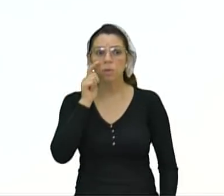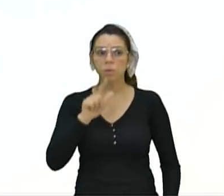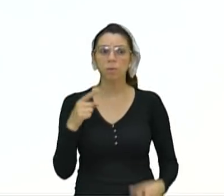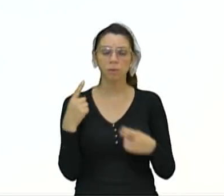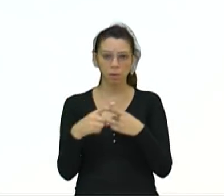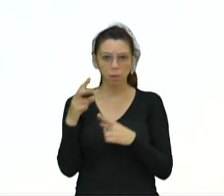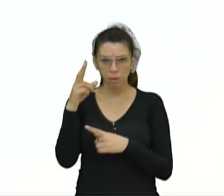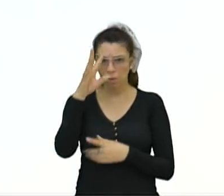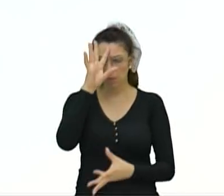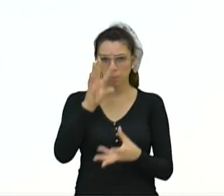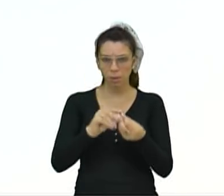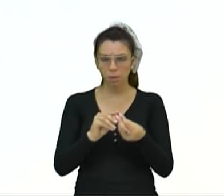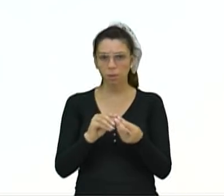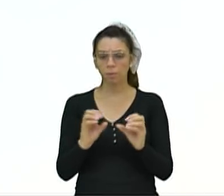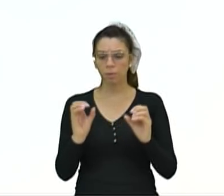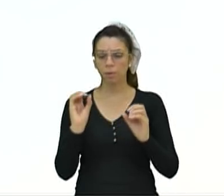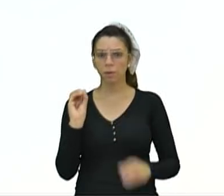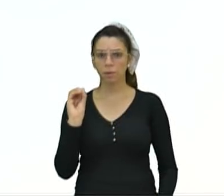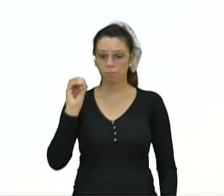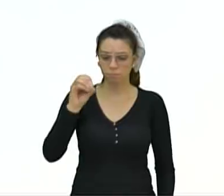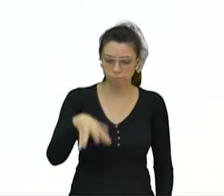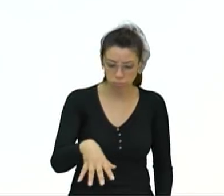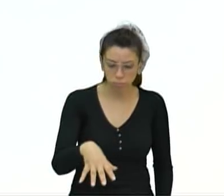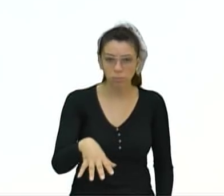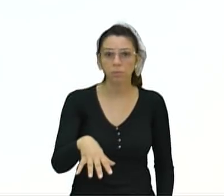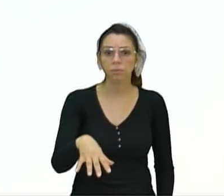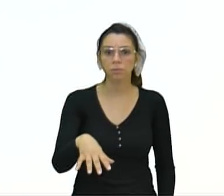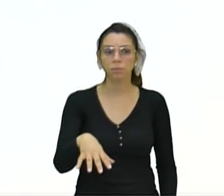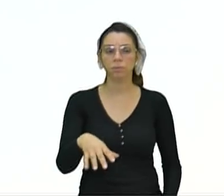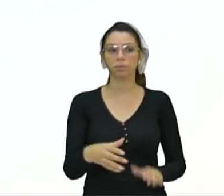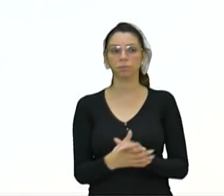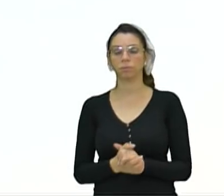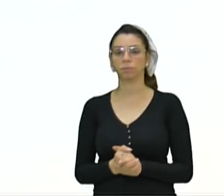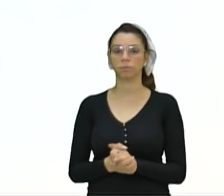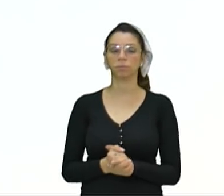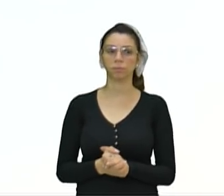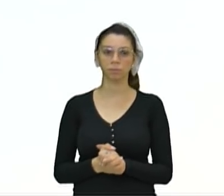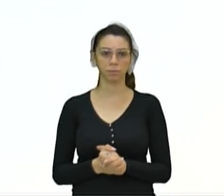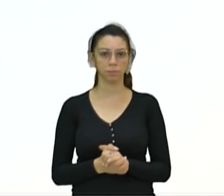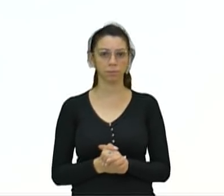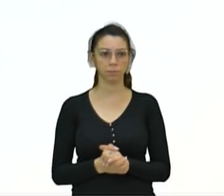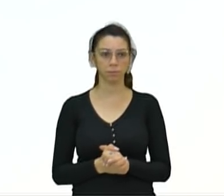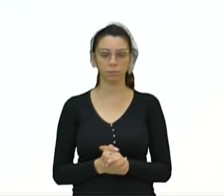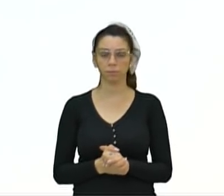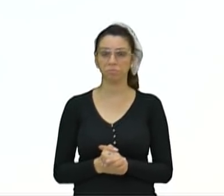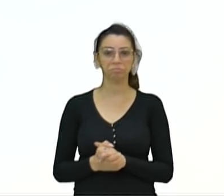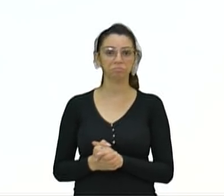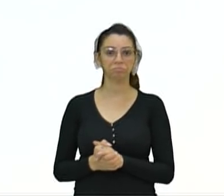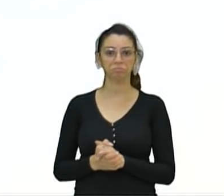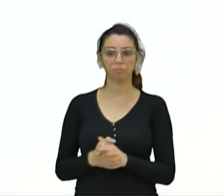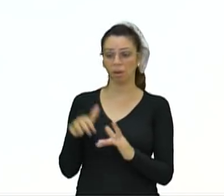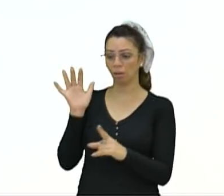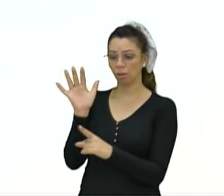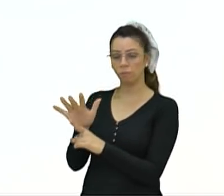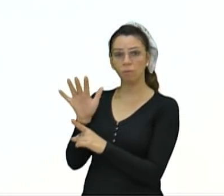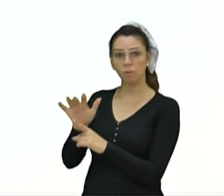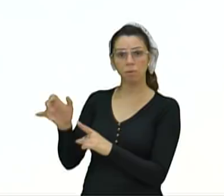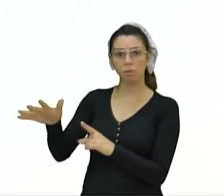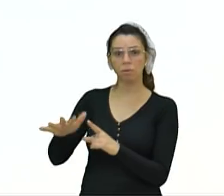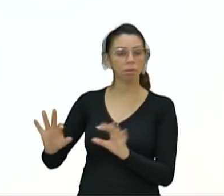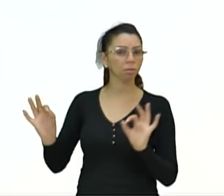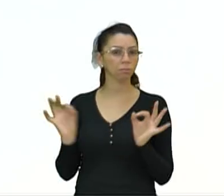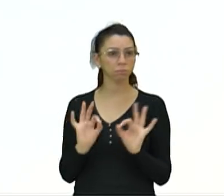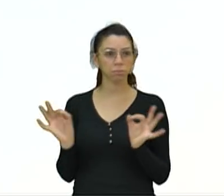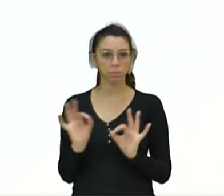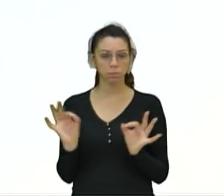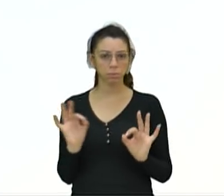repôs essa bola? Então, a segunda ser azul, o que vai acontecer? Olha só, não vai alterar o meu espaço amostral,